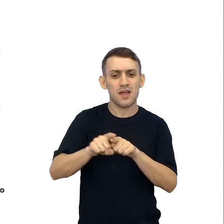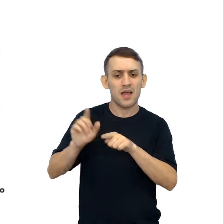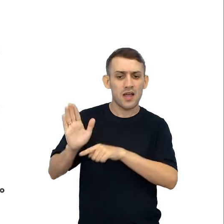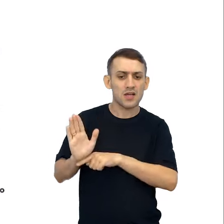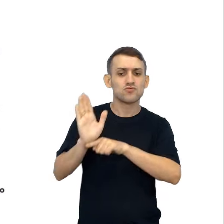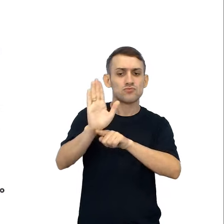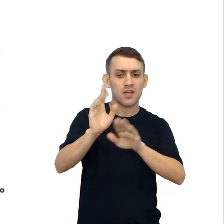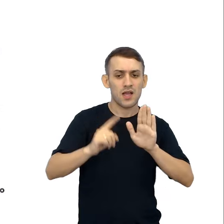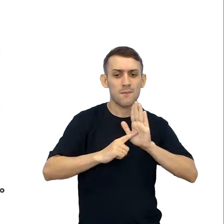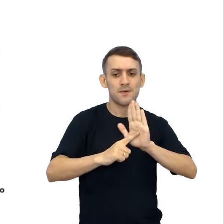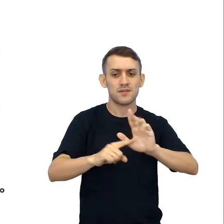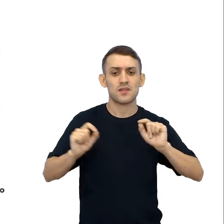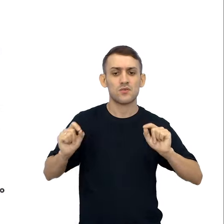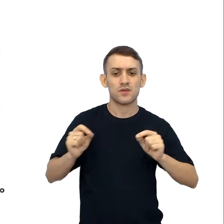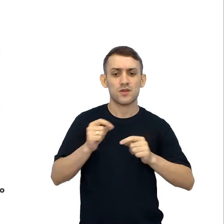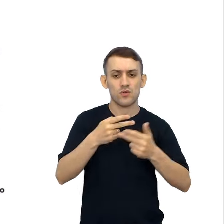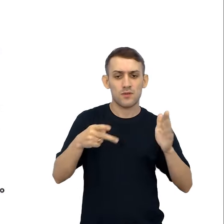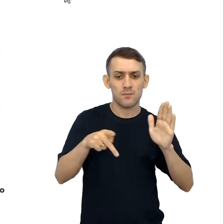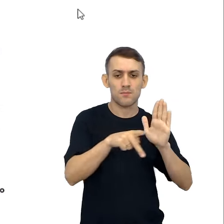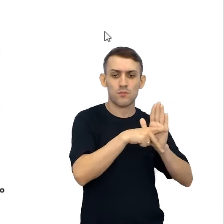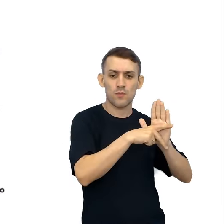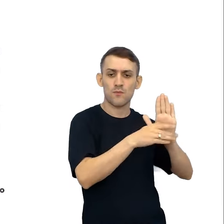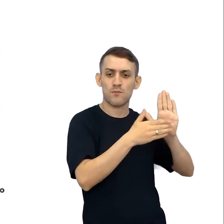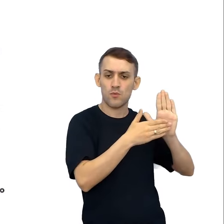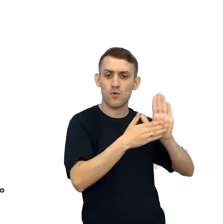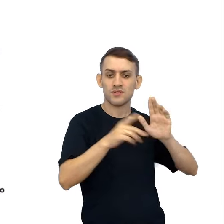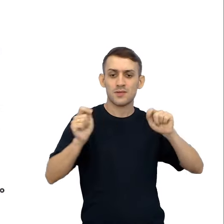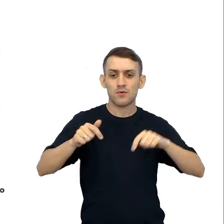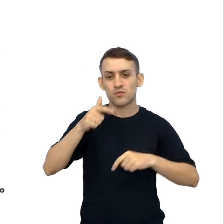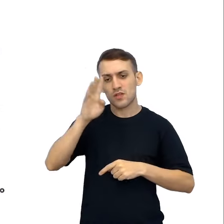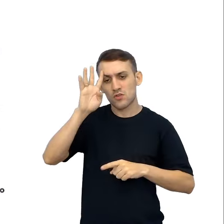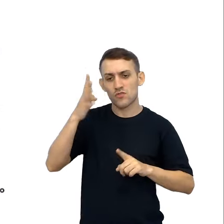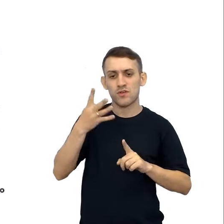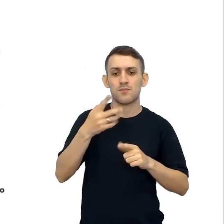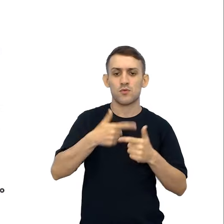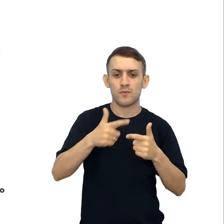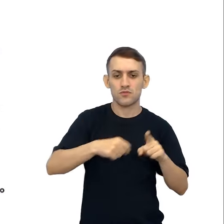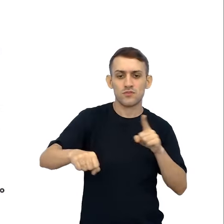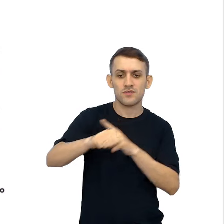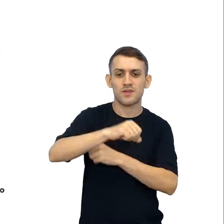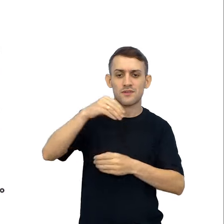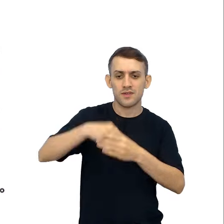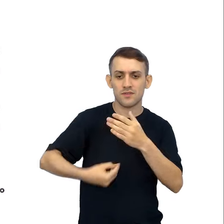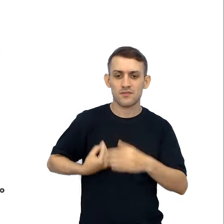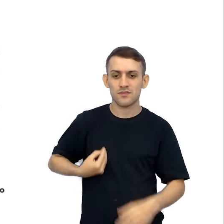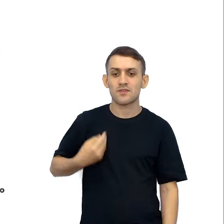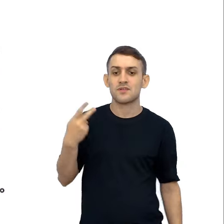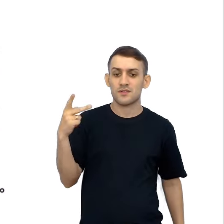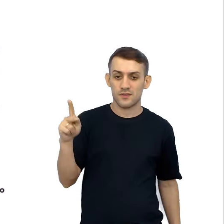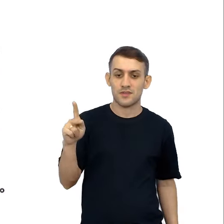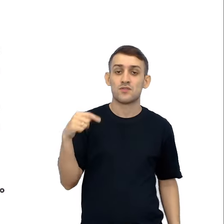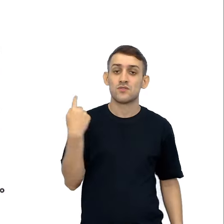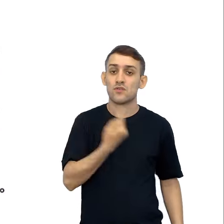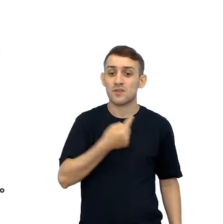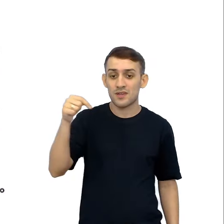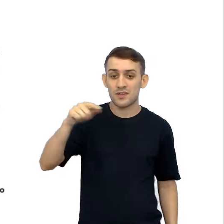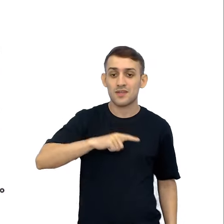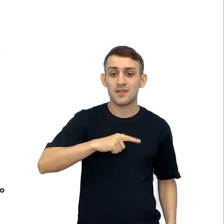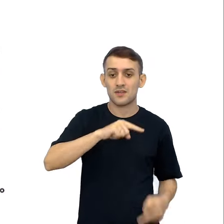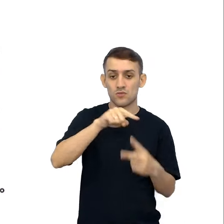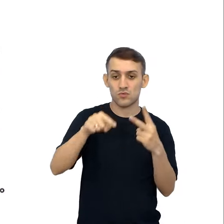é? Apresentar em propostas de intervenção para problemas sociais em relação ao meio em que eles vivem. Então, nós trouxemos aí